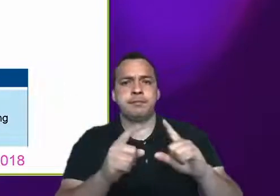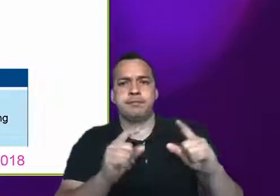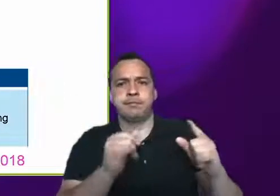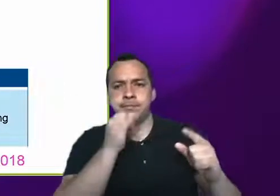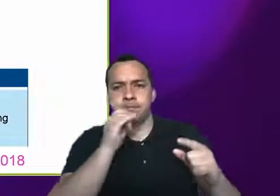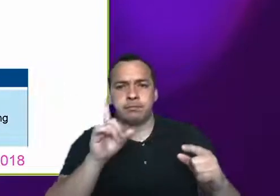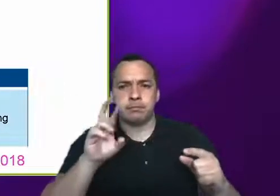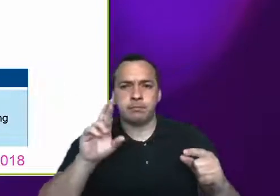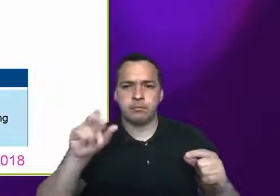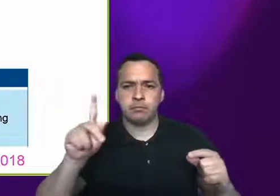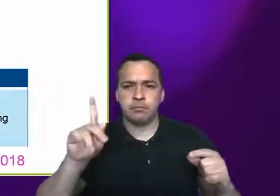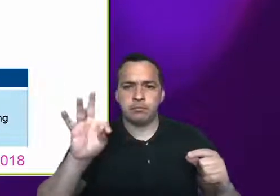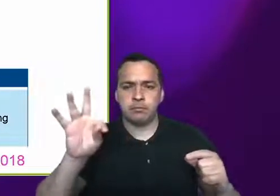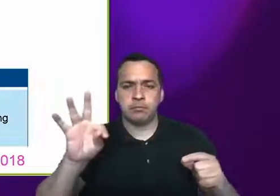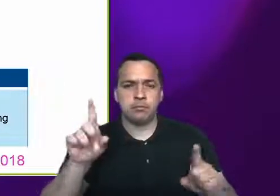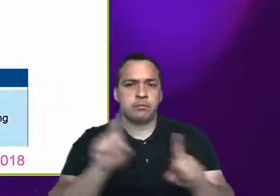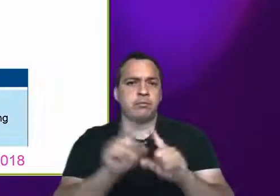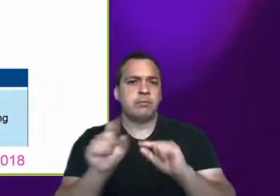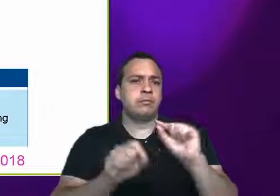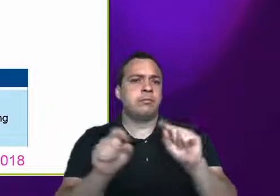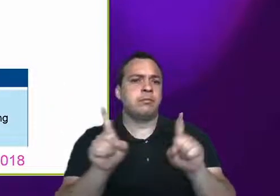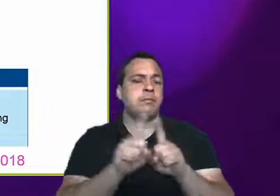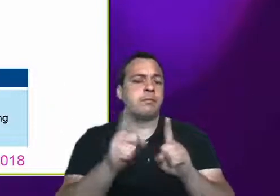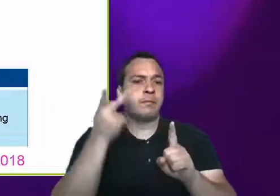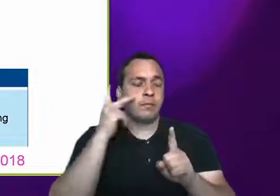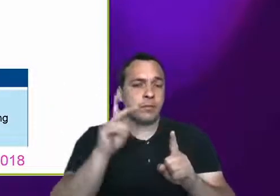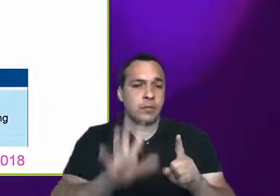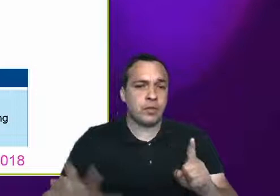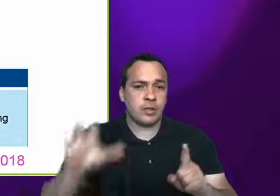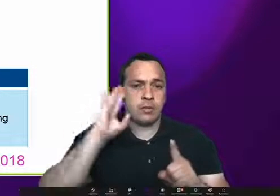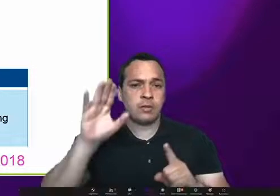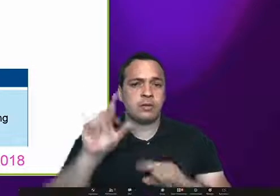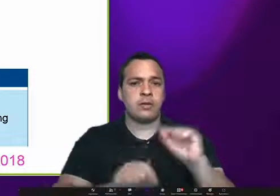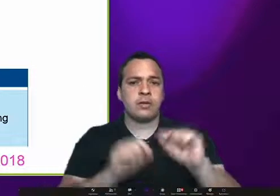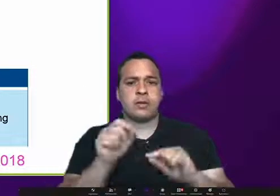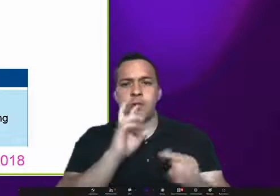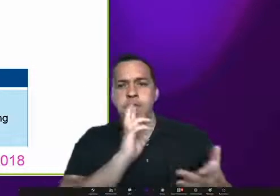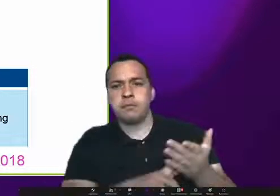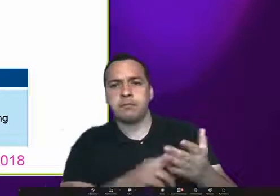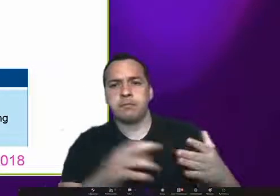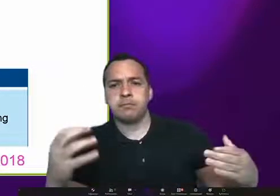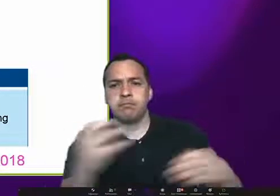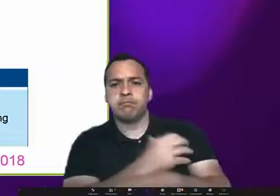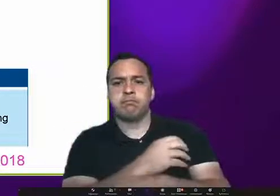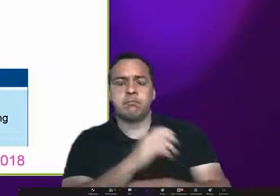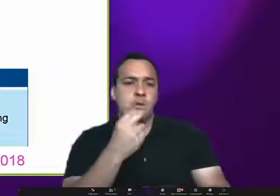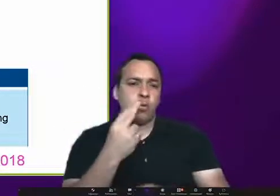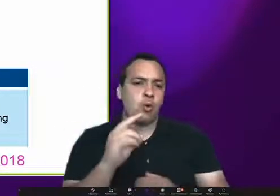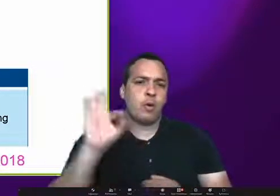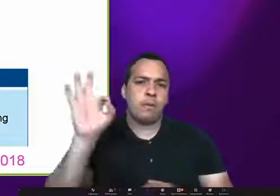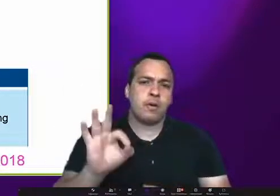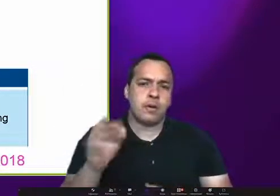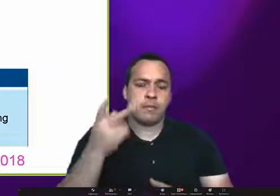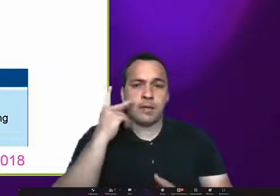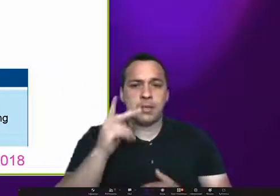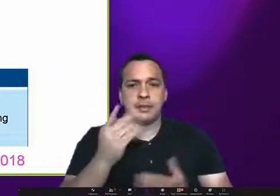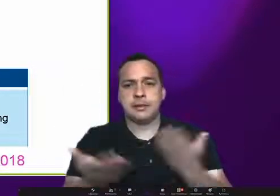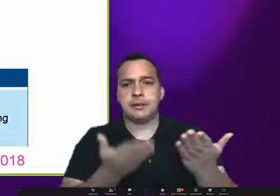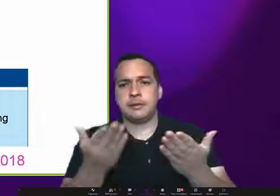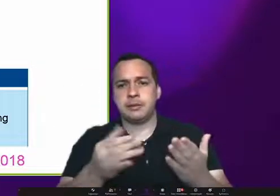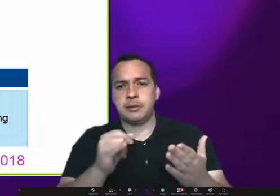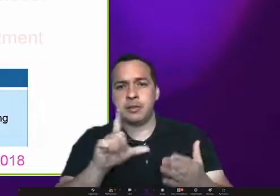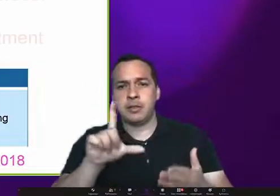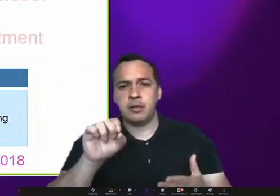a possibilidade do dropout e a possibilidade recidiva, principalmente no caso de resposta completa ou parcial para